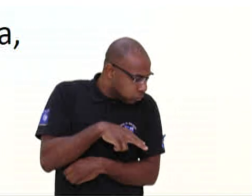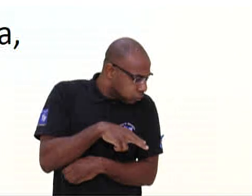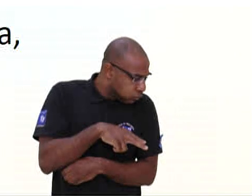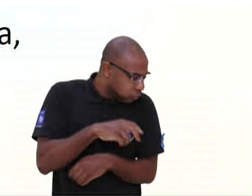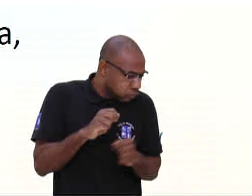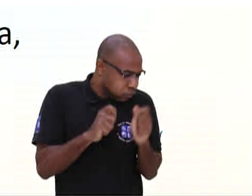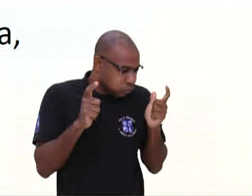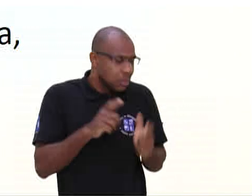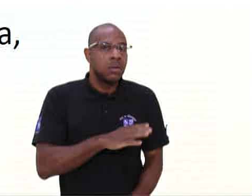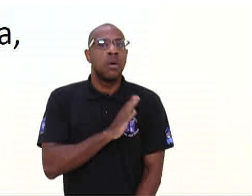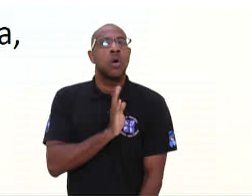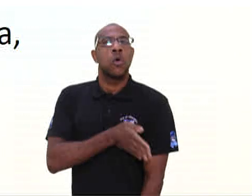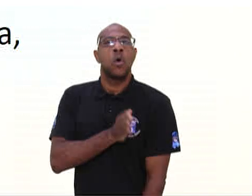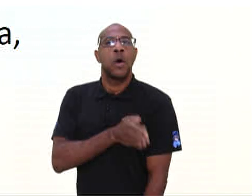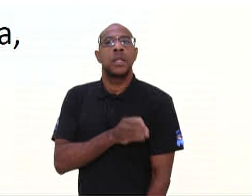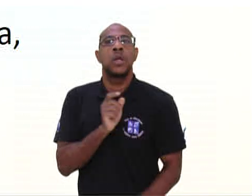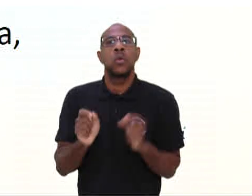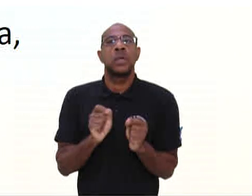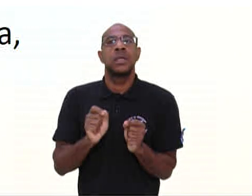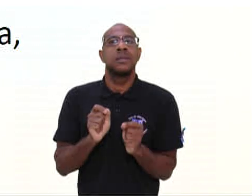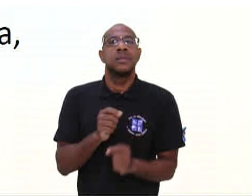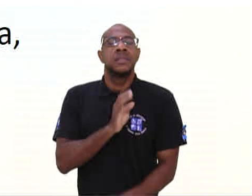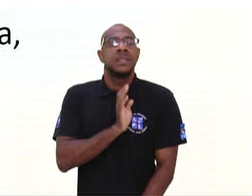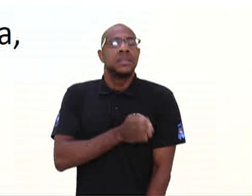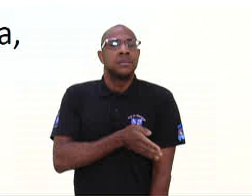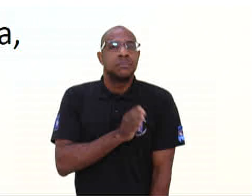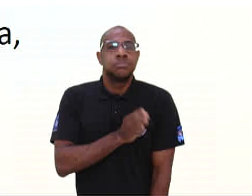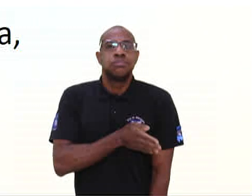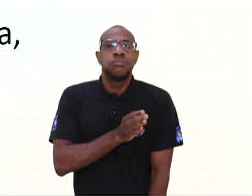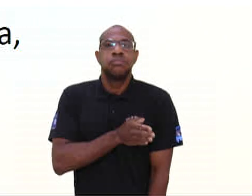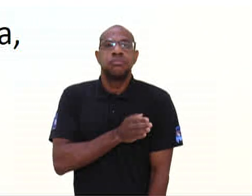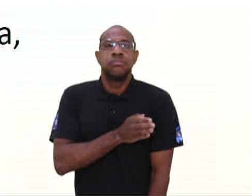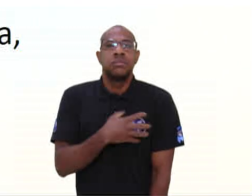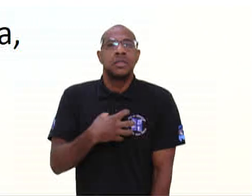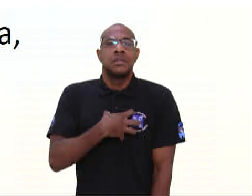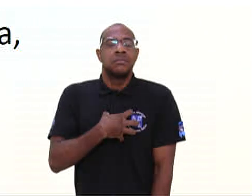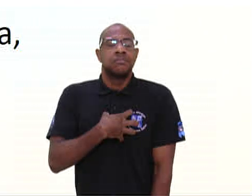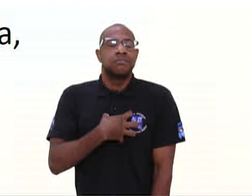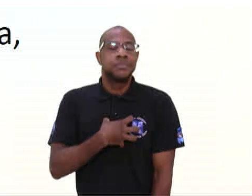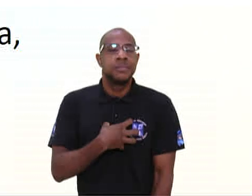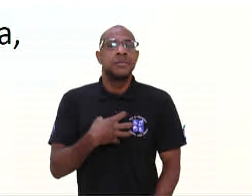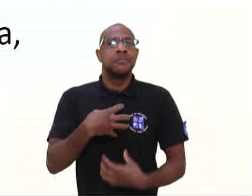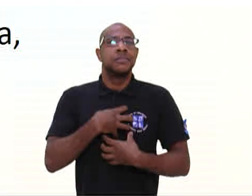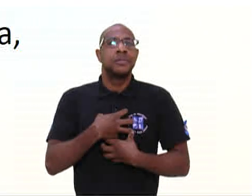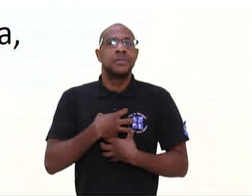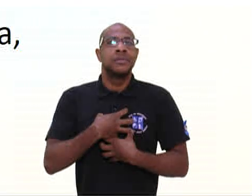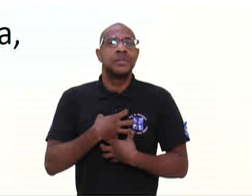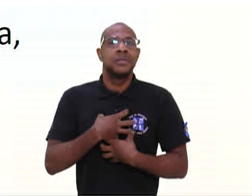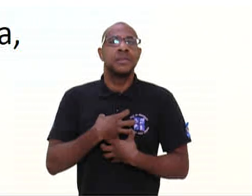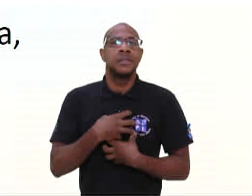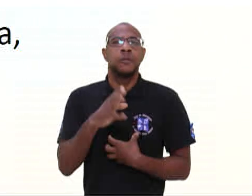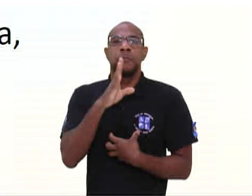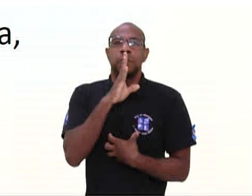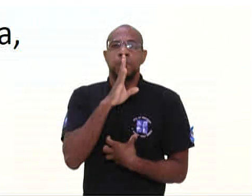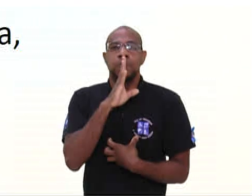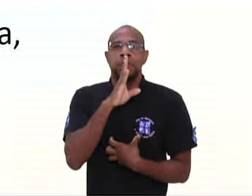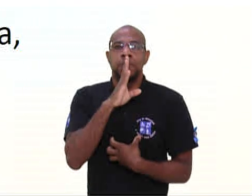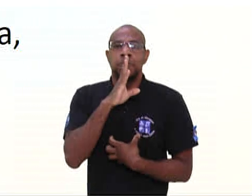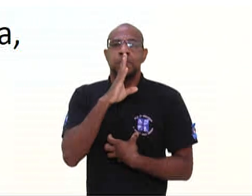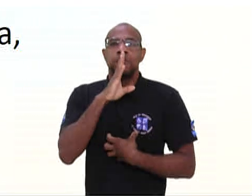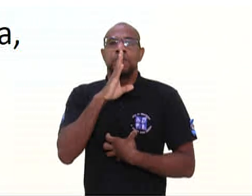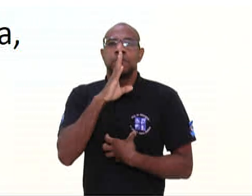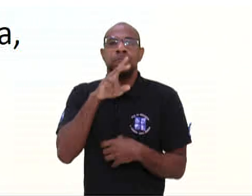Seu coração, tão pequeno num prato, solevava e abaixava as penas, enchendo de